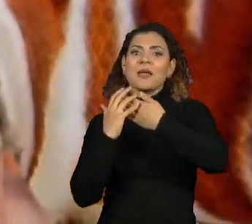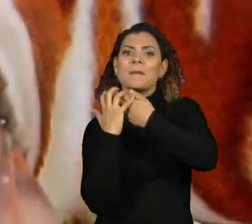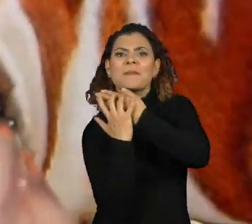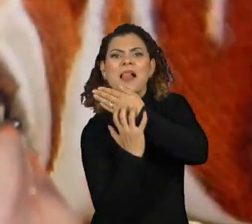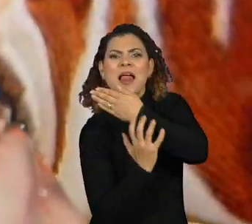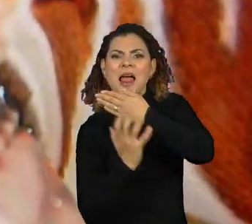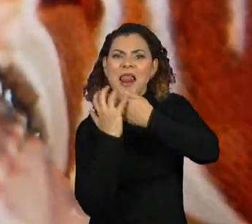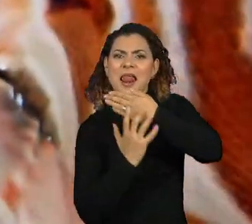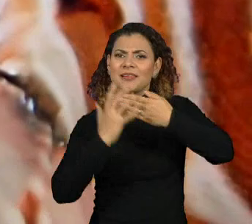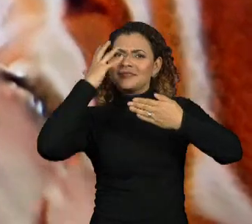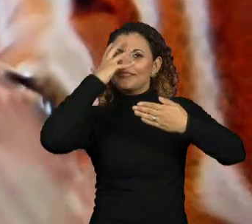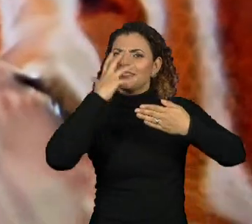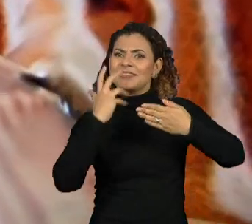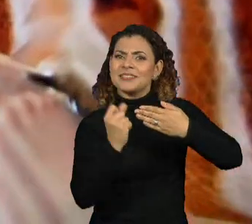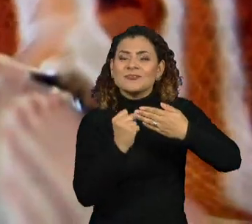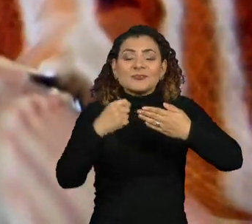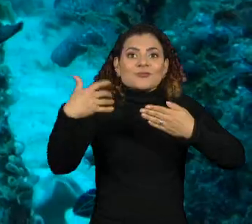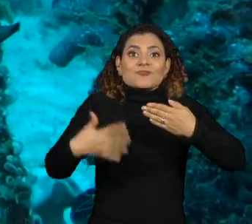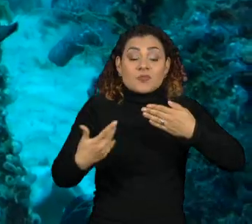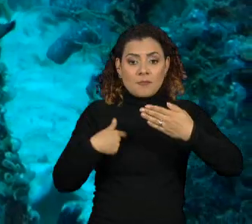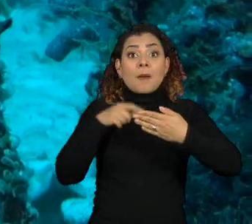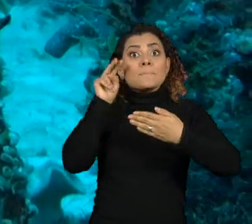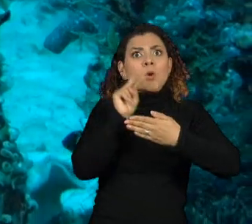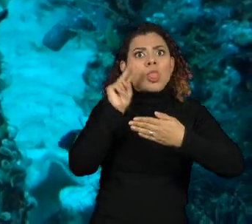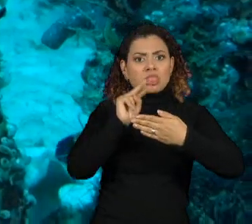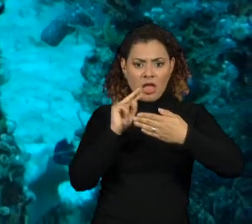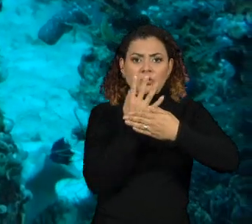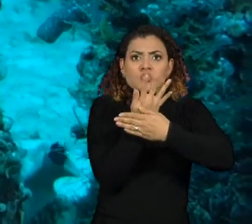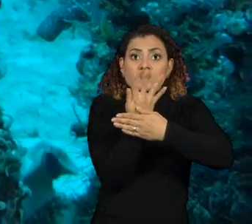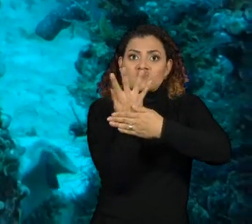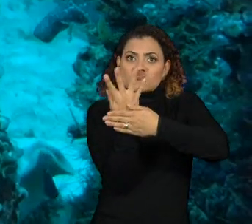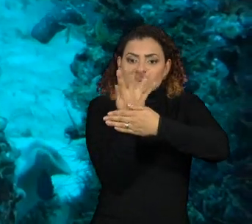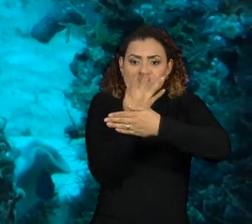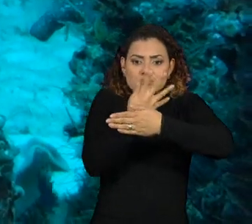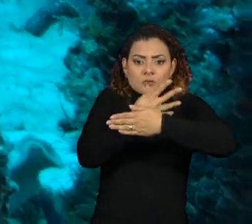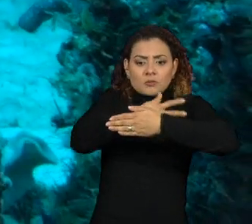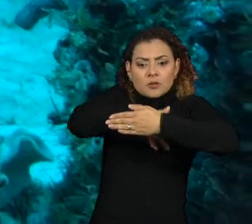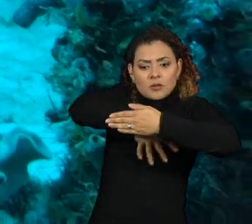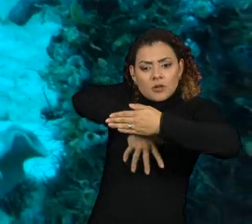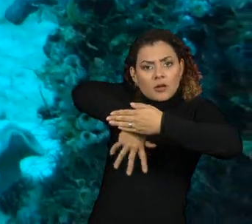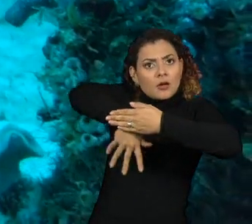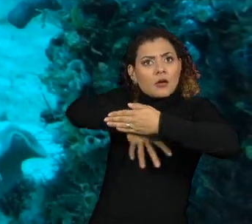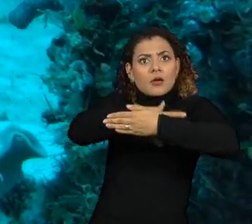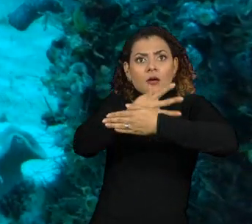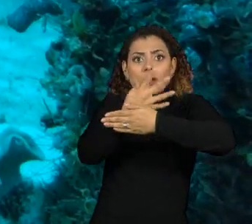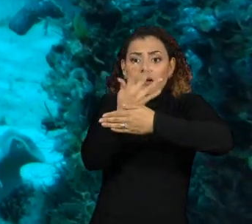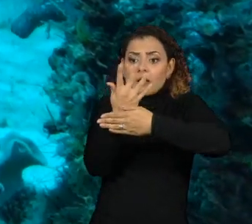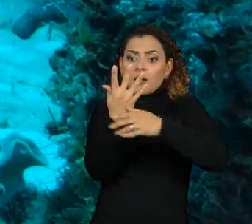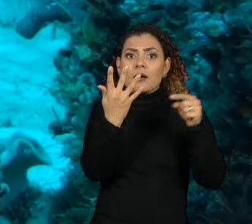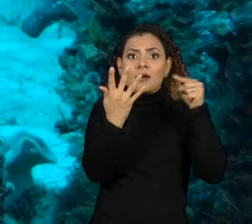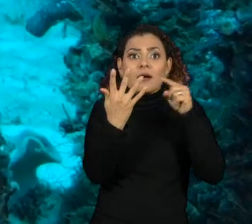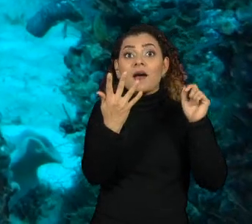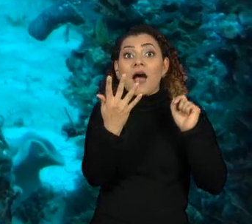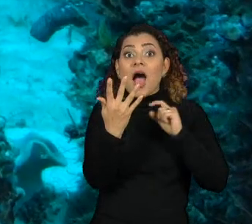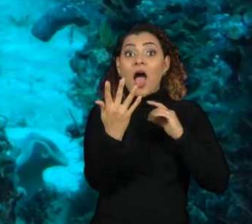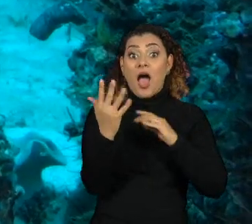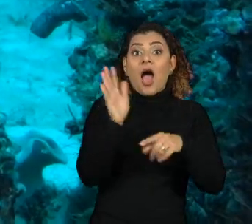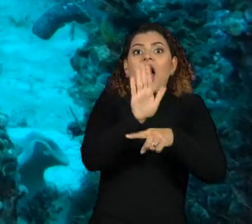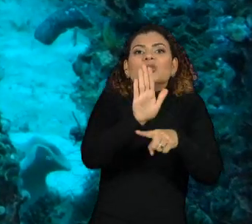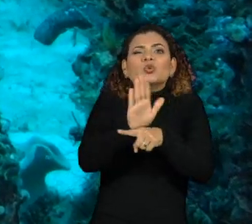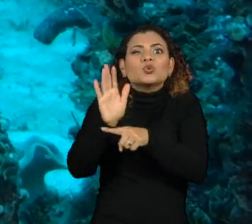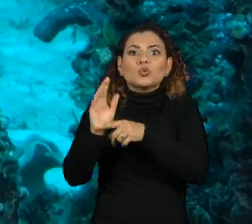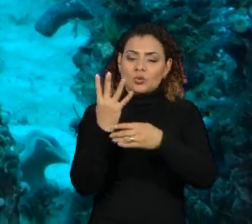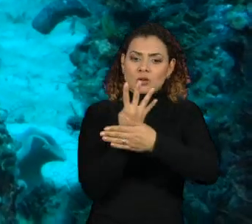A proteção contra os predadores está nessas espinhas dorsais, que também ajudam a encurralar